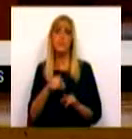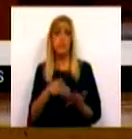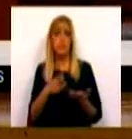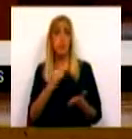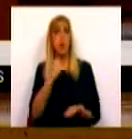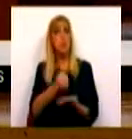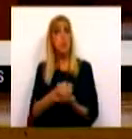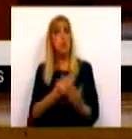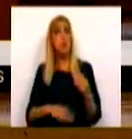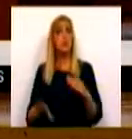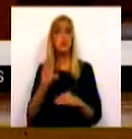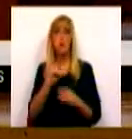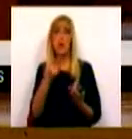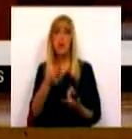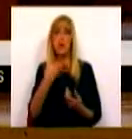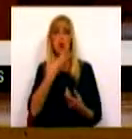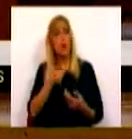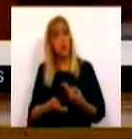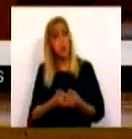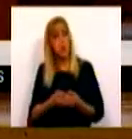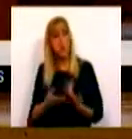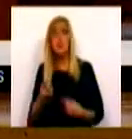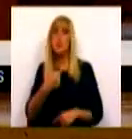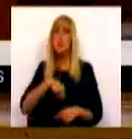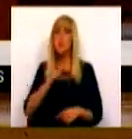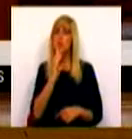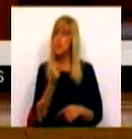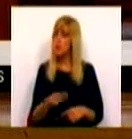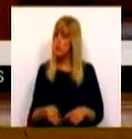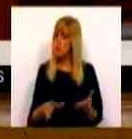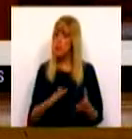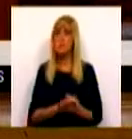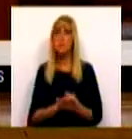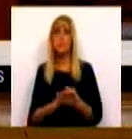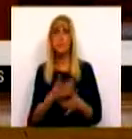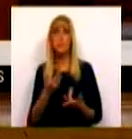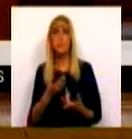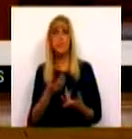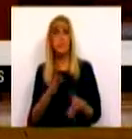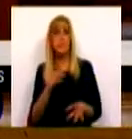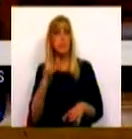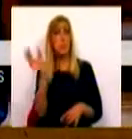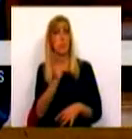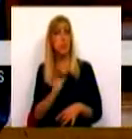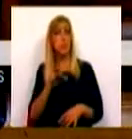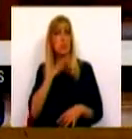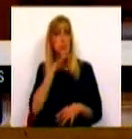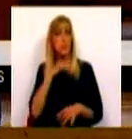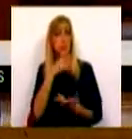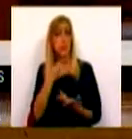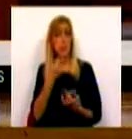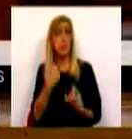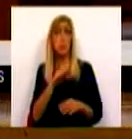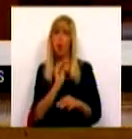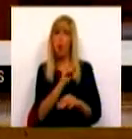Apoiamos mais os nossos idosos e as nossas crianças. A percentagem de famílias com crédito